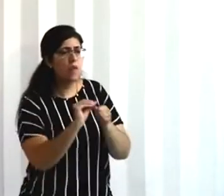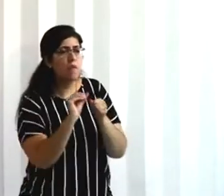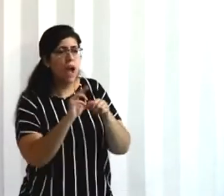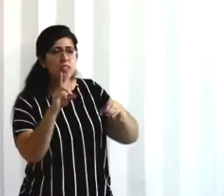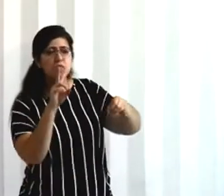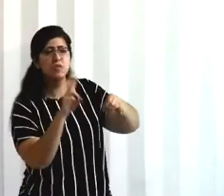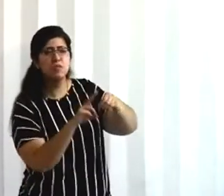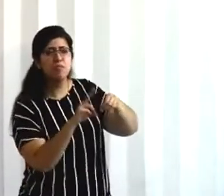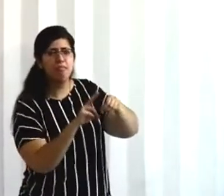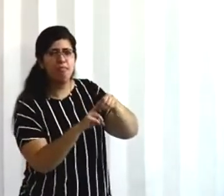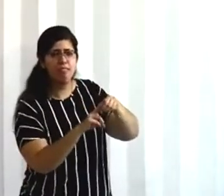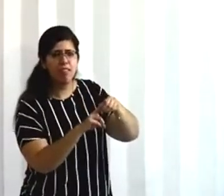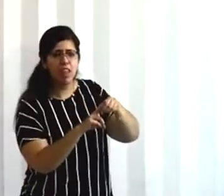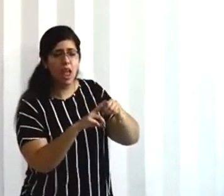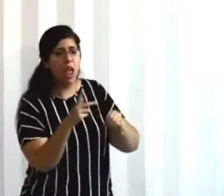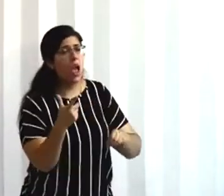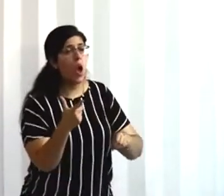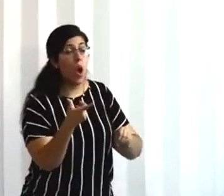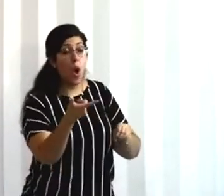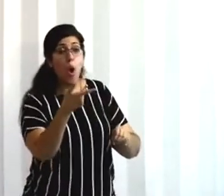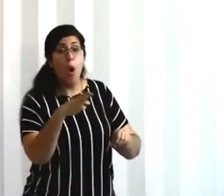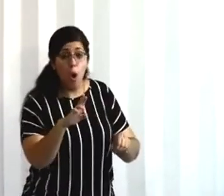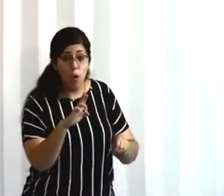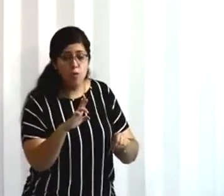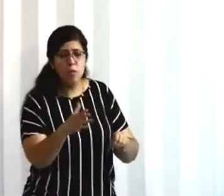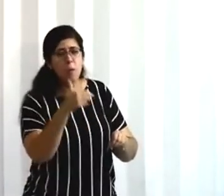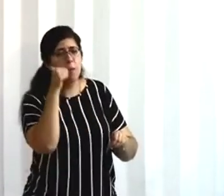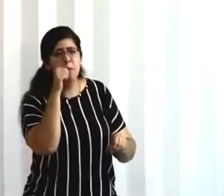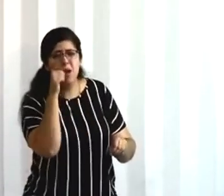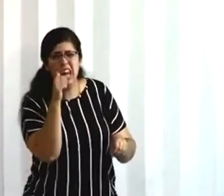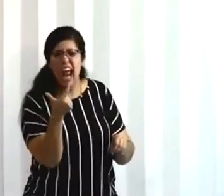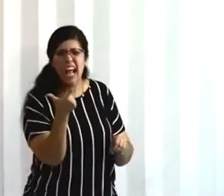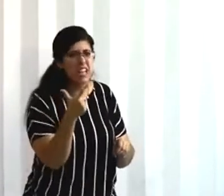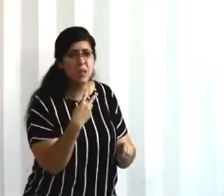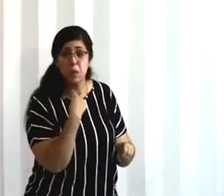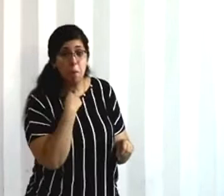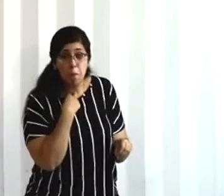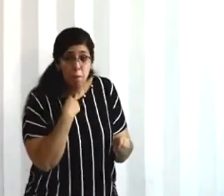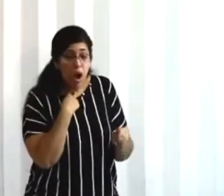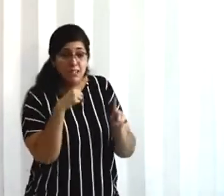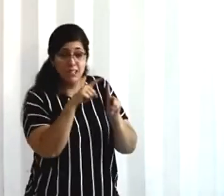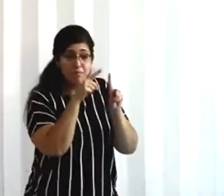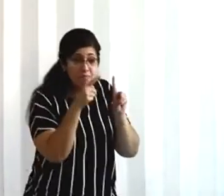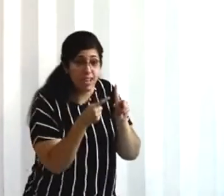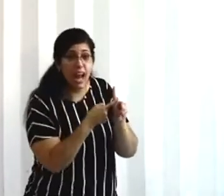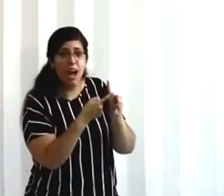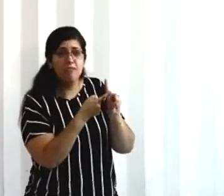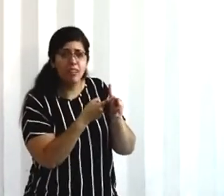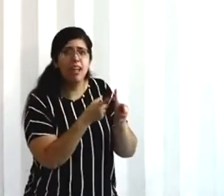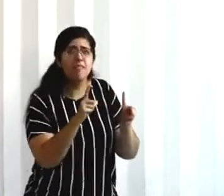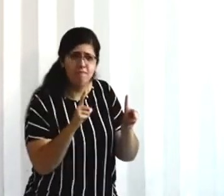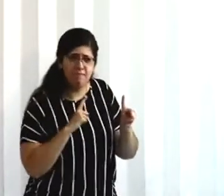estéreis trazer filhos, e filhos que vão percorrer a genealogia de Cristo,